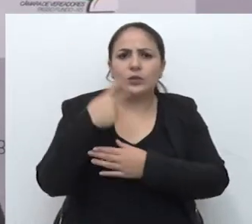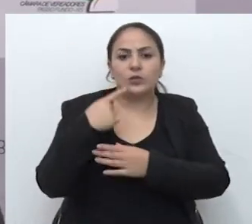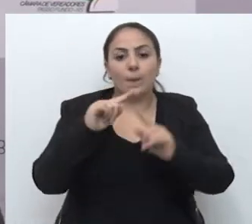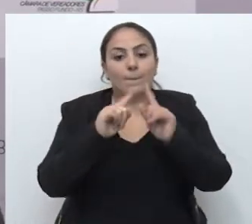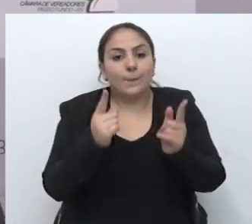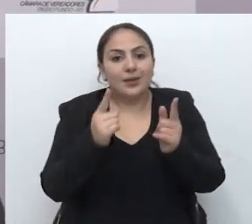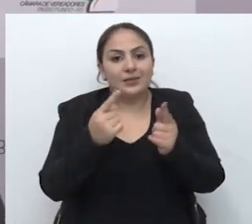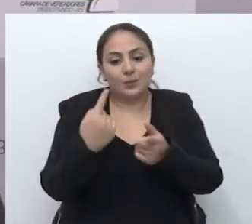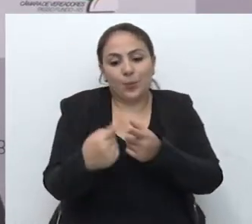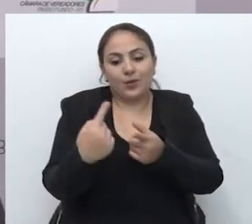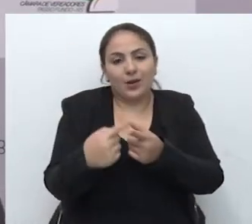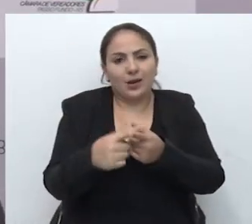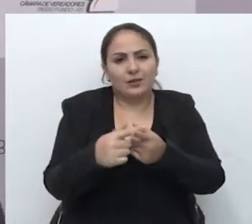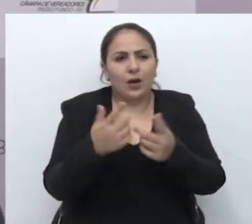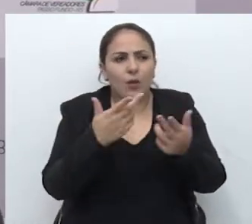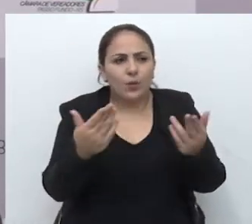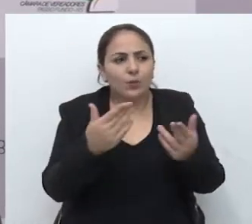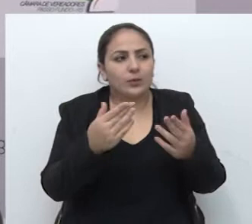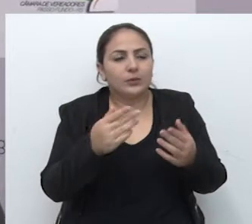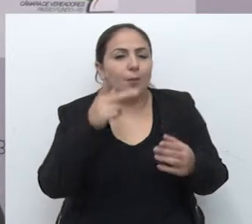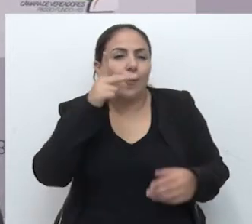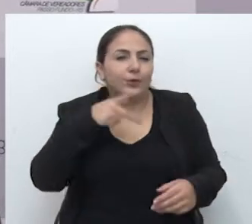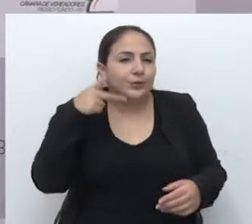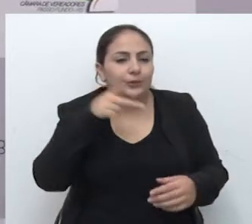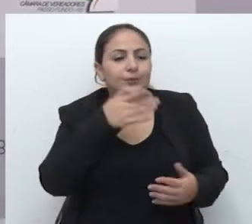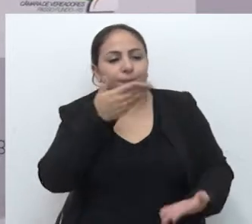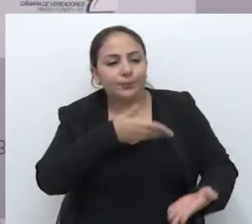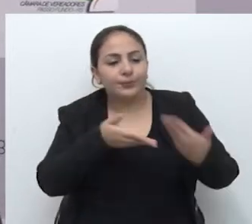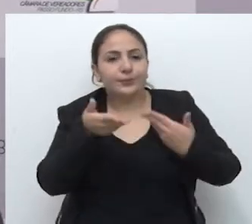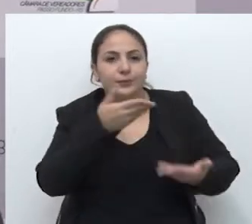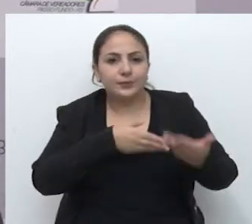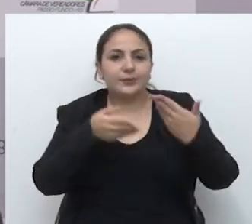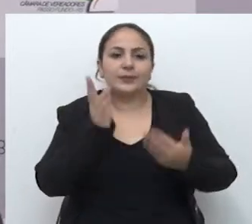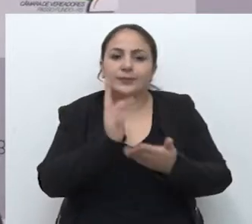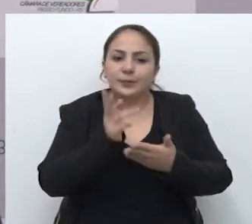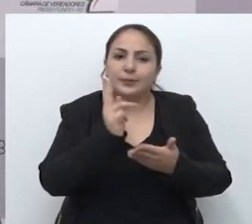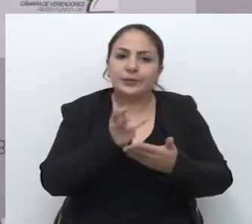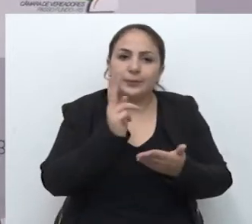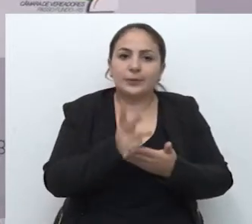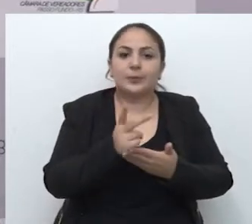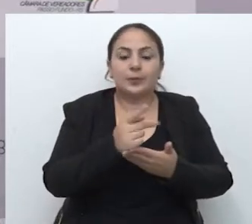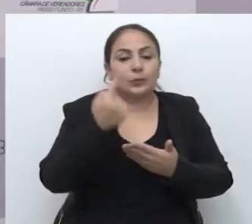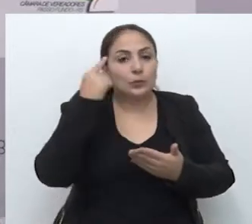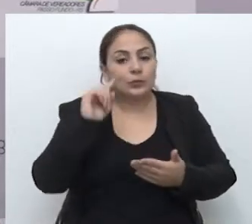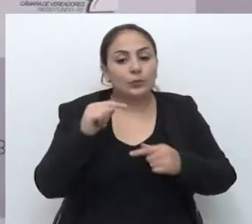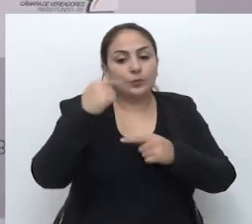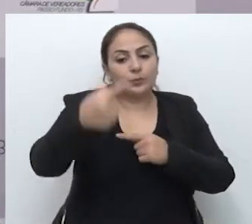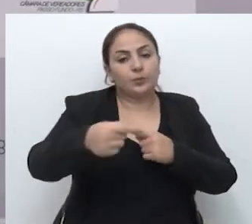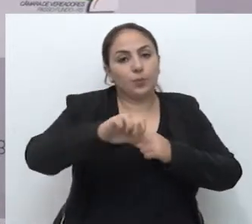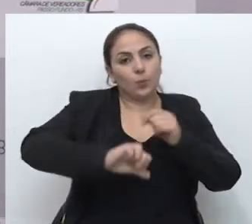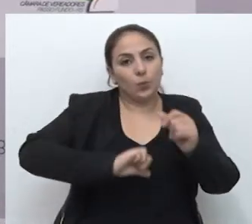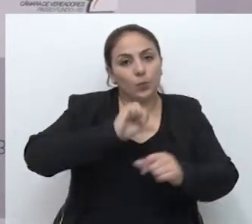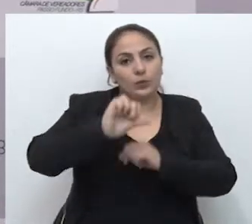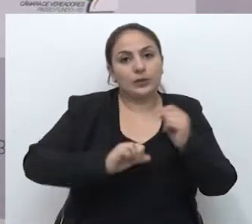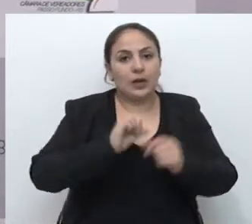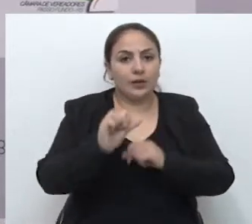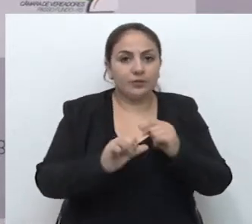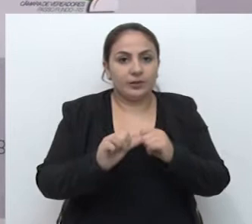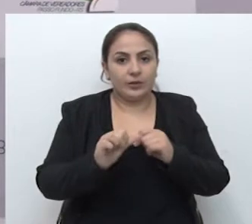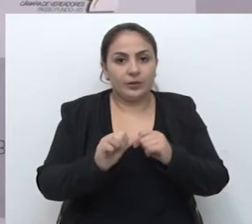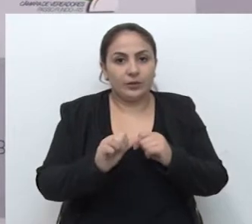mas devido a alguns jogos políticos, vamos dizer assim, na época, sempre no outro dia se mudava o